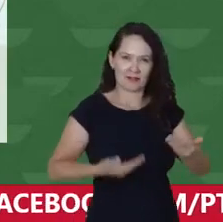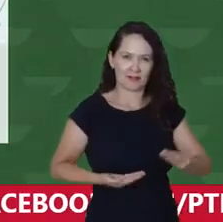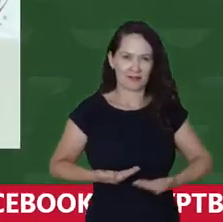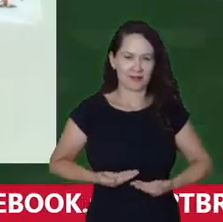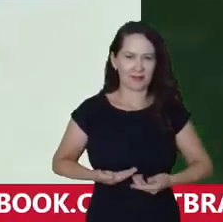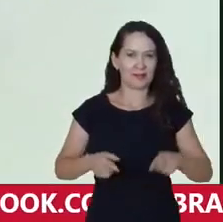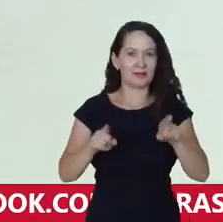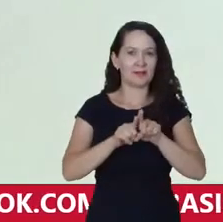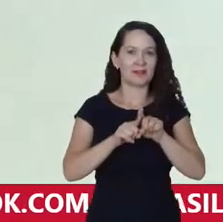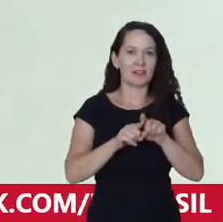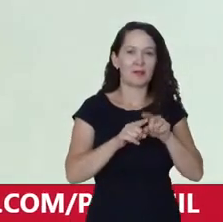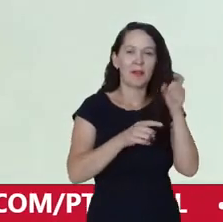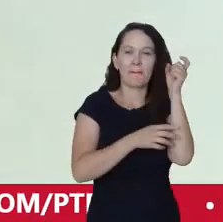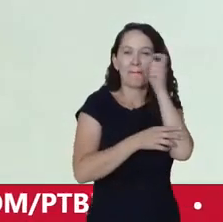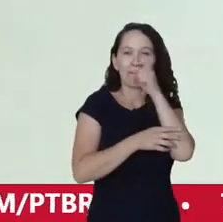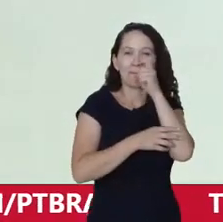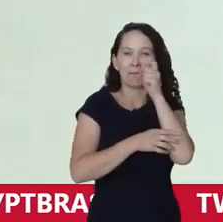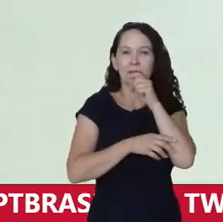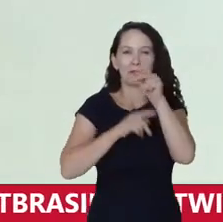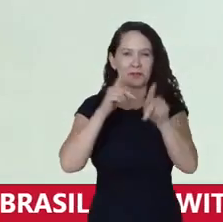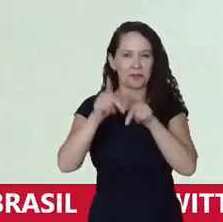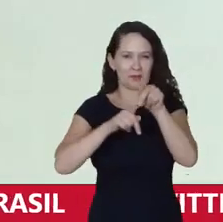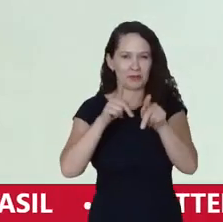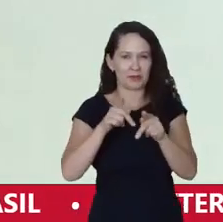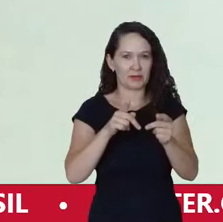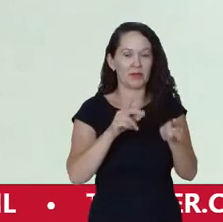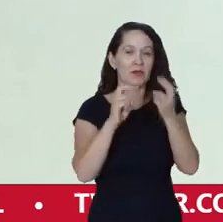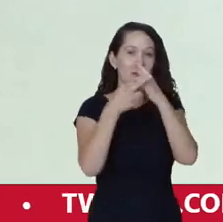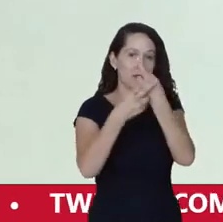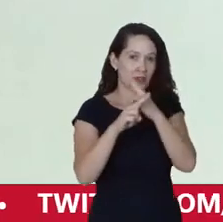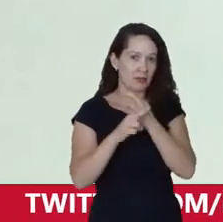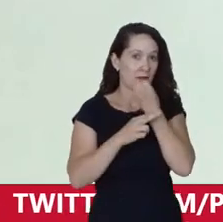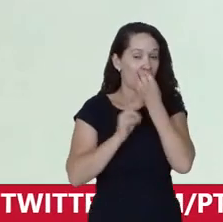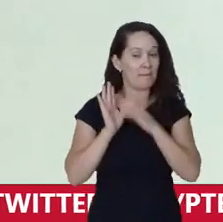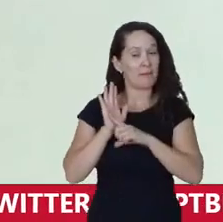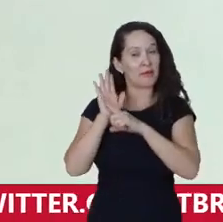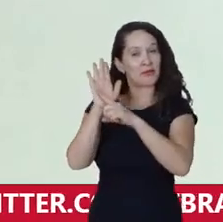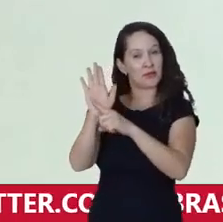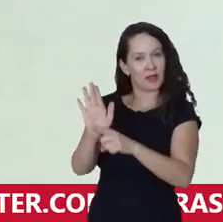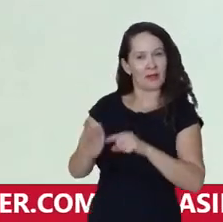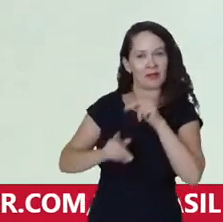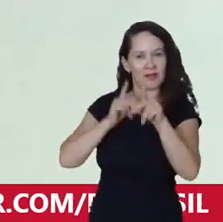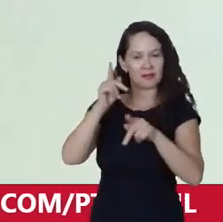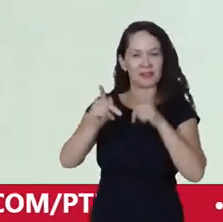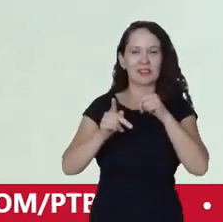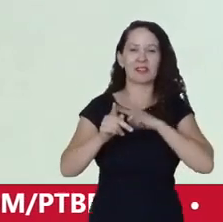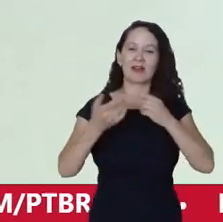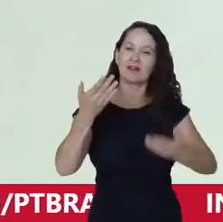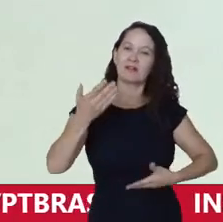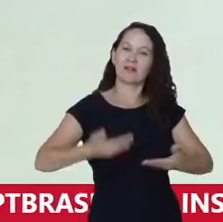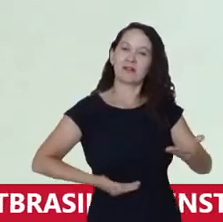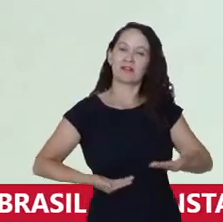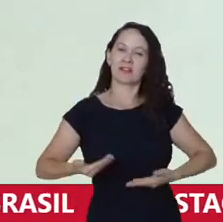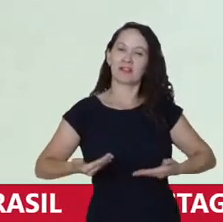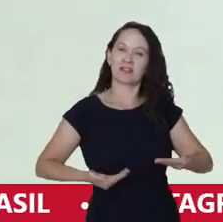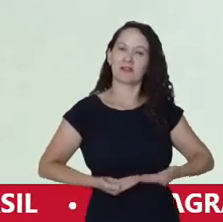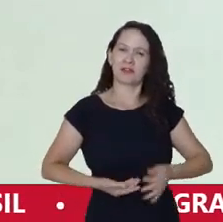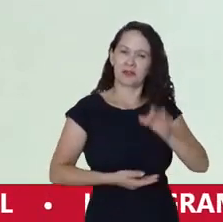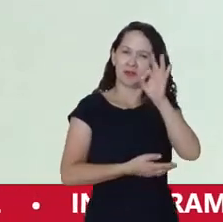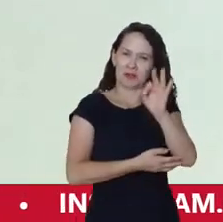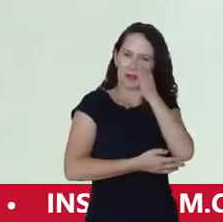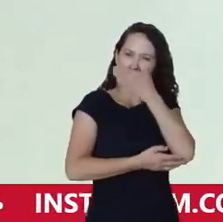e também engana a população de que essa reforma ela vem para beneficiar a população, que terá um serviço de